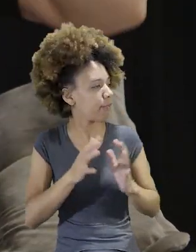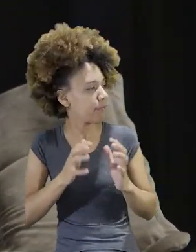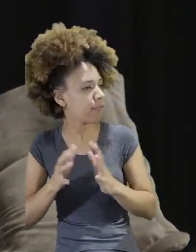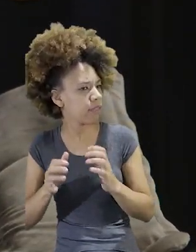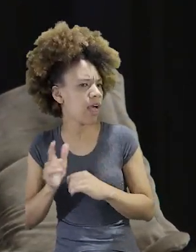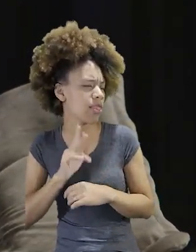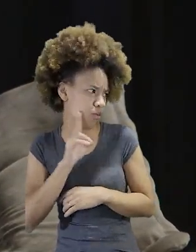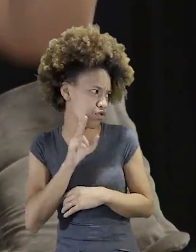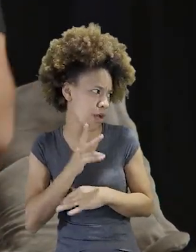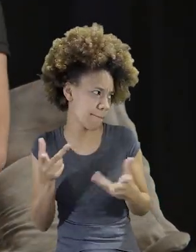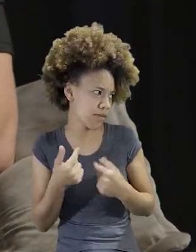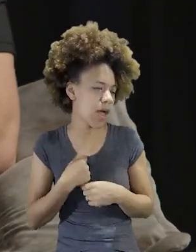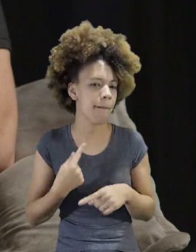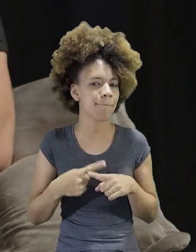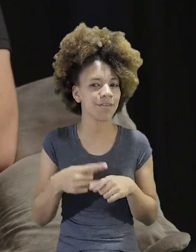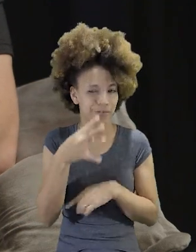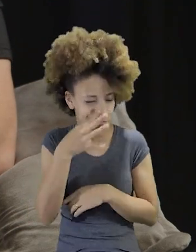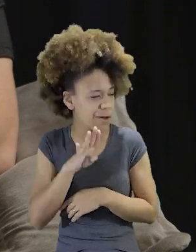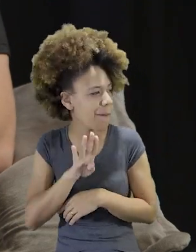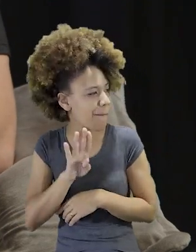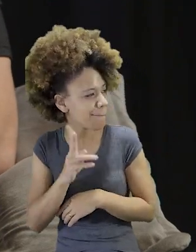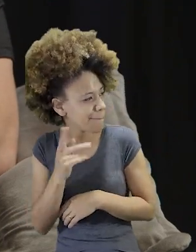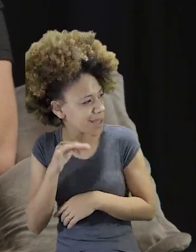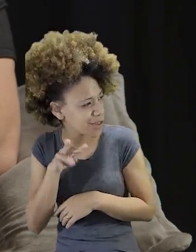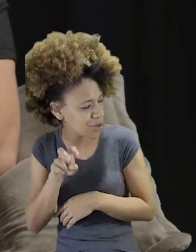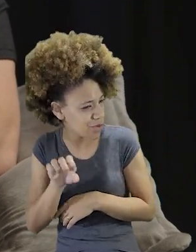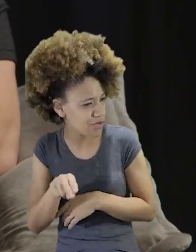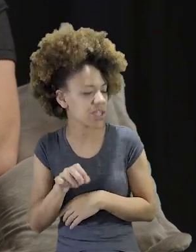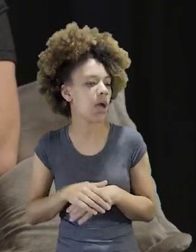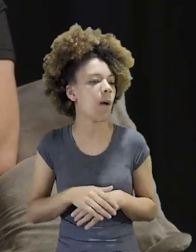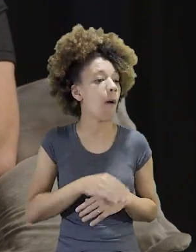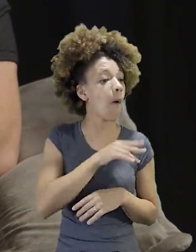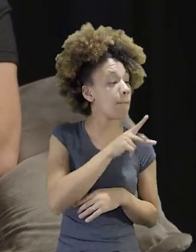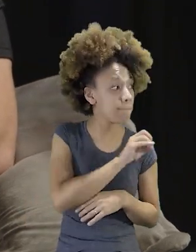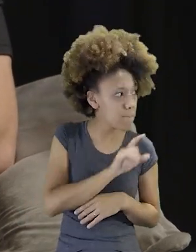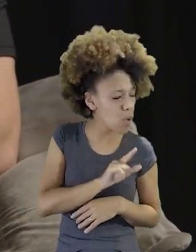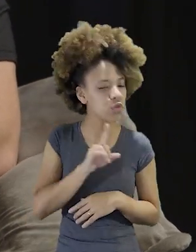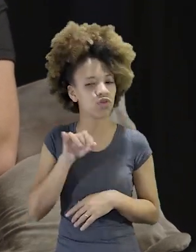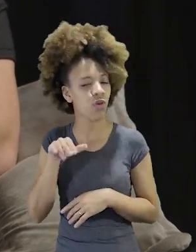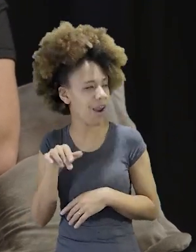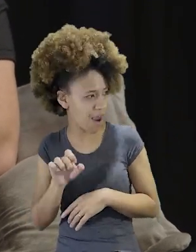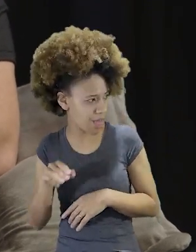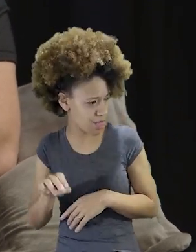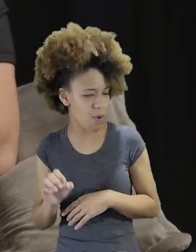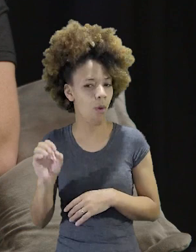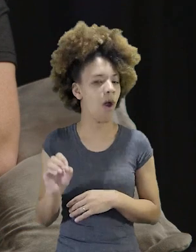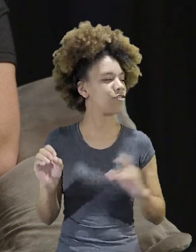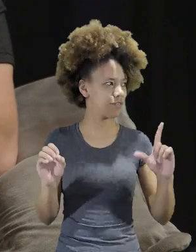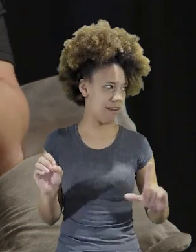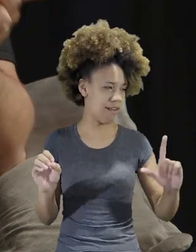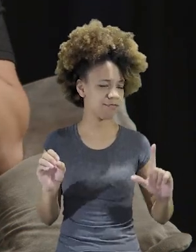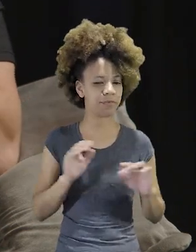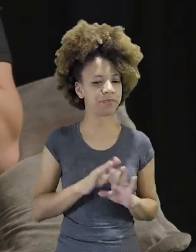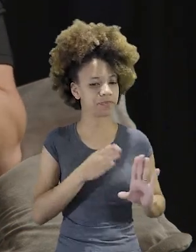melhor tem uma história maravilhosa que eu sou fã de Beatles e você também que o Paul McCartney John Lennon foram de certa forma uma